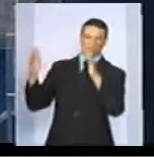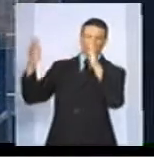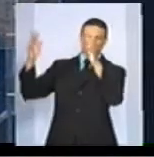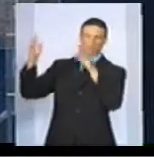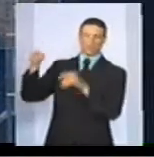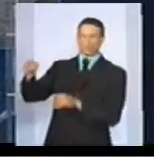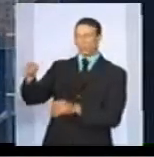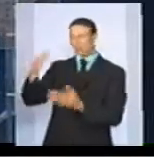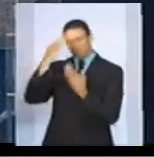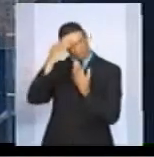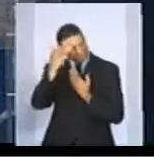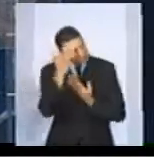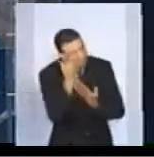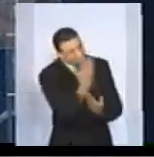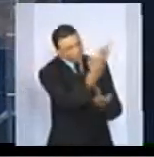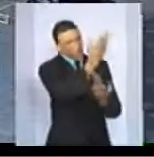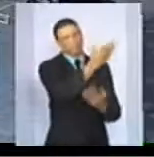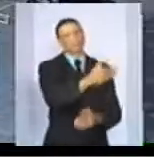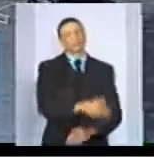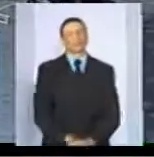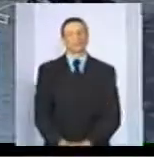carreira Muito obrigado presidente